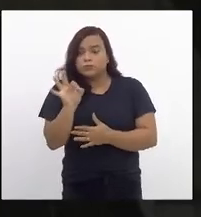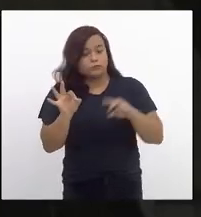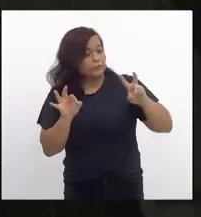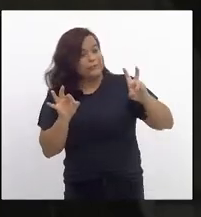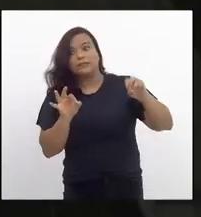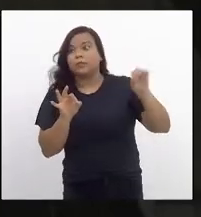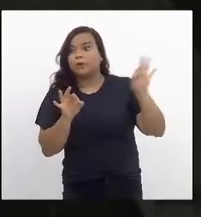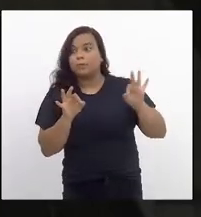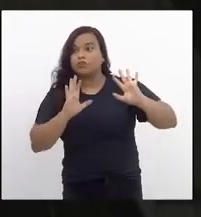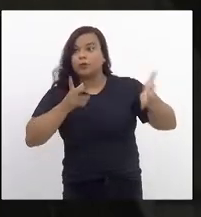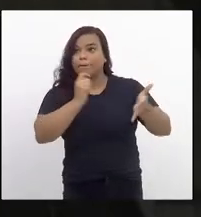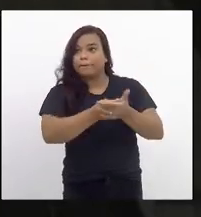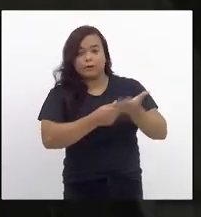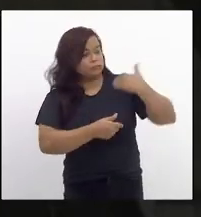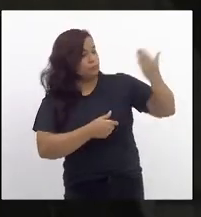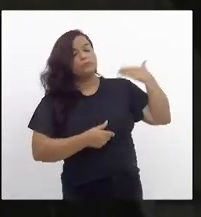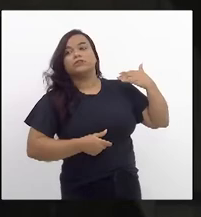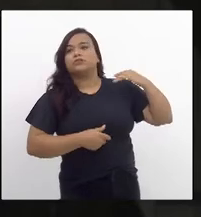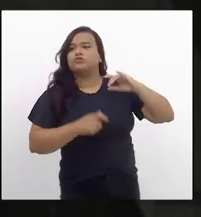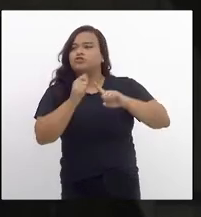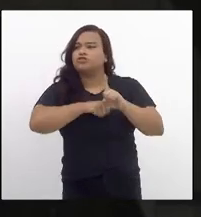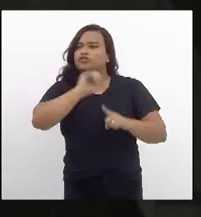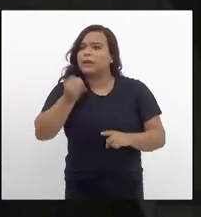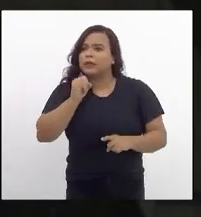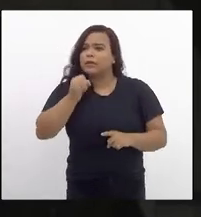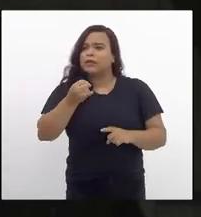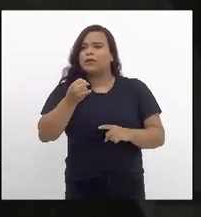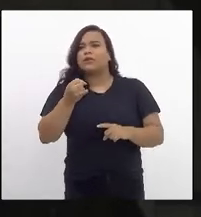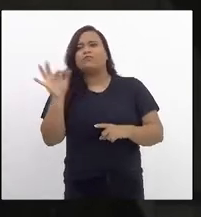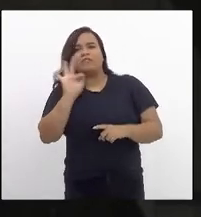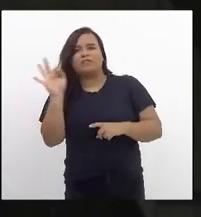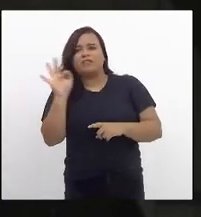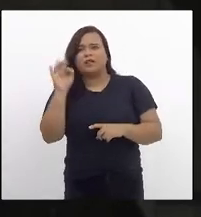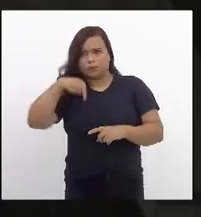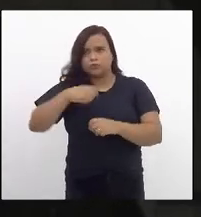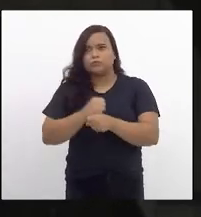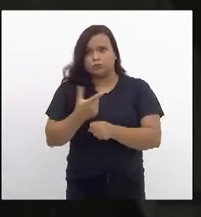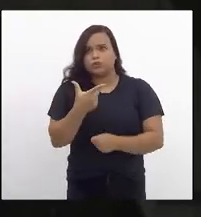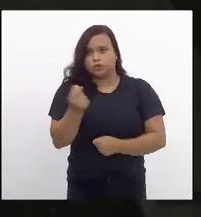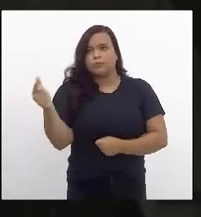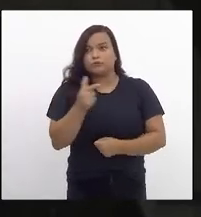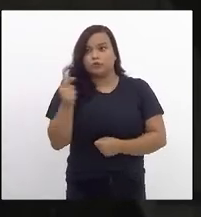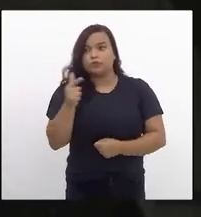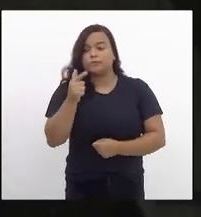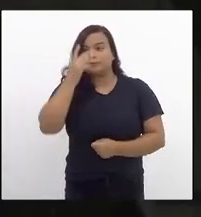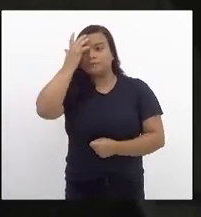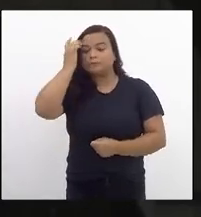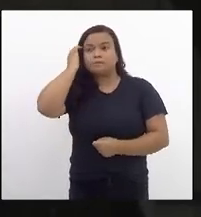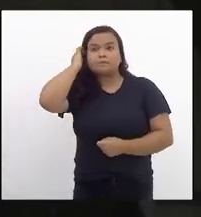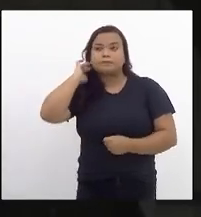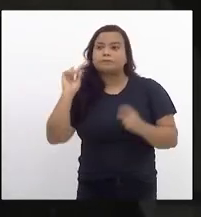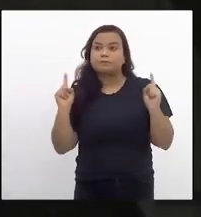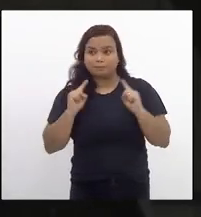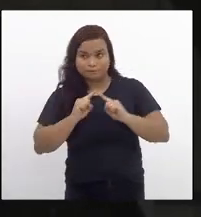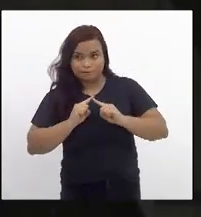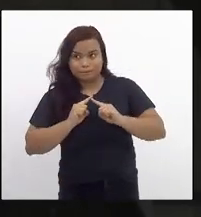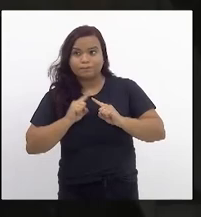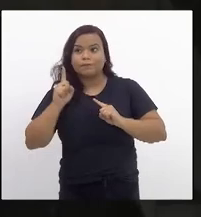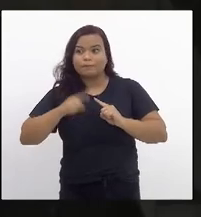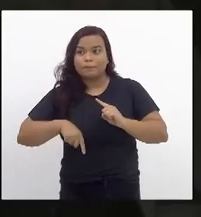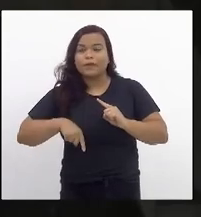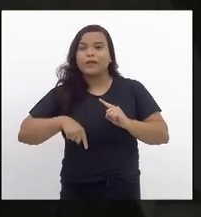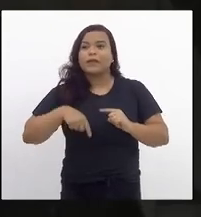foi pago em janeiro fevereiro agora de 2022 que correspondeu